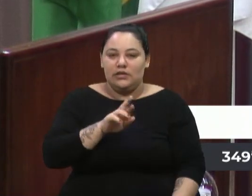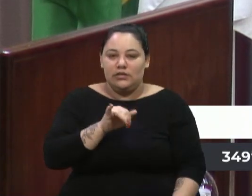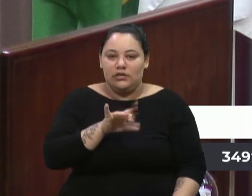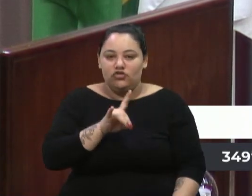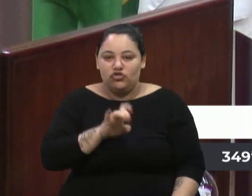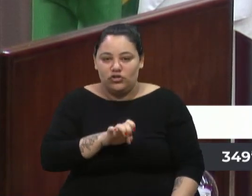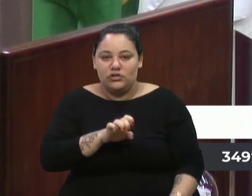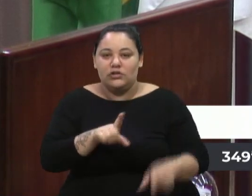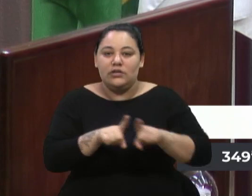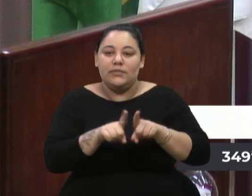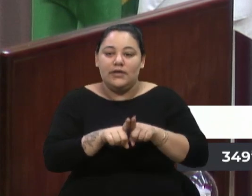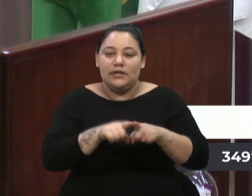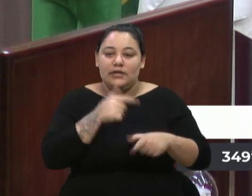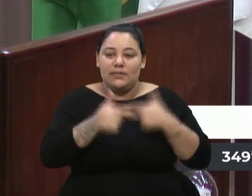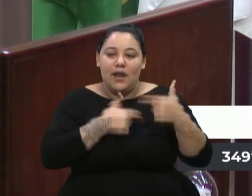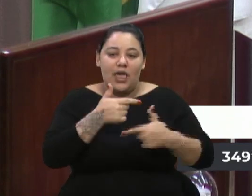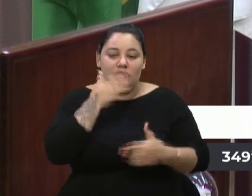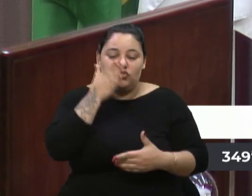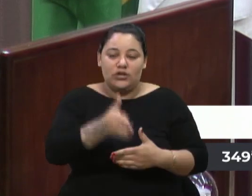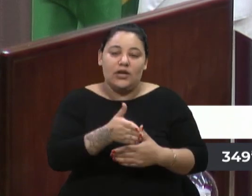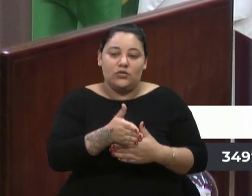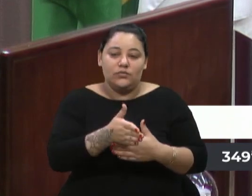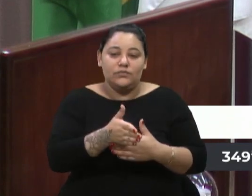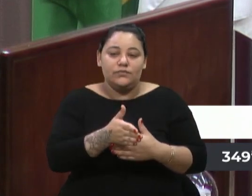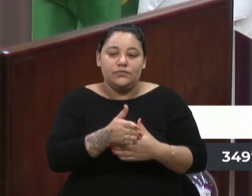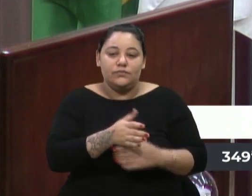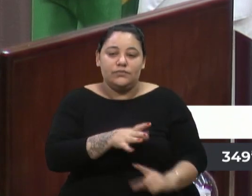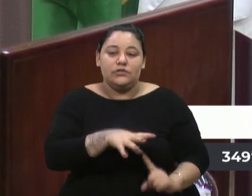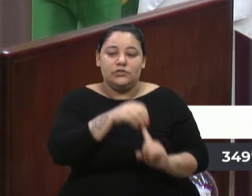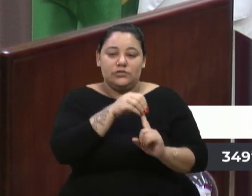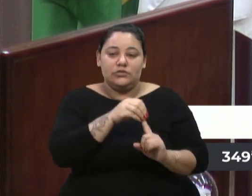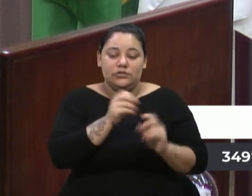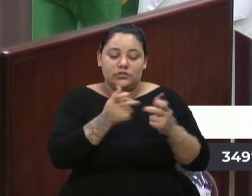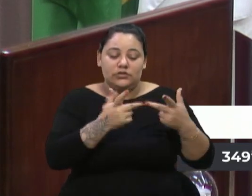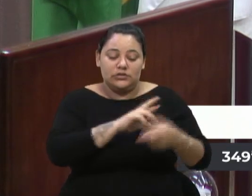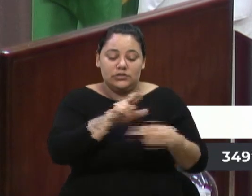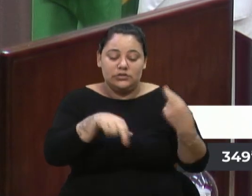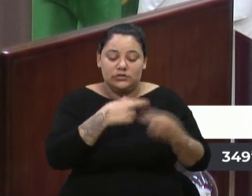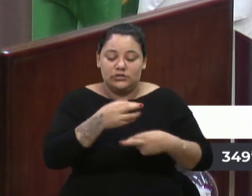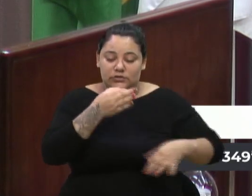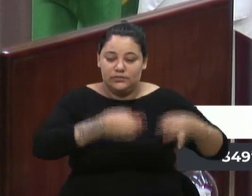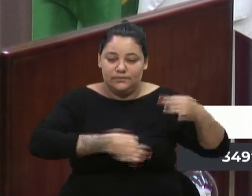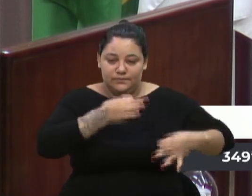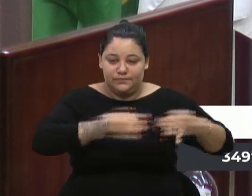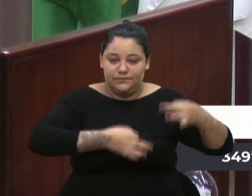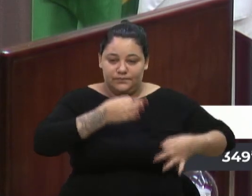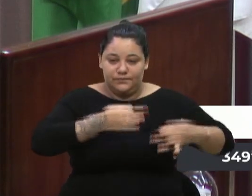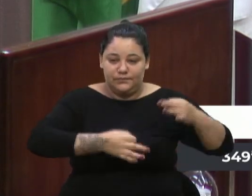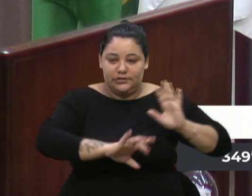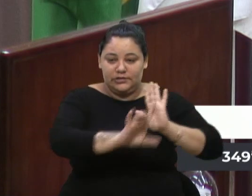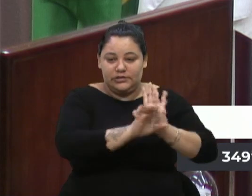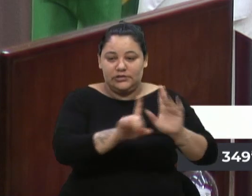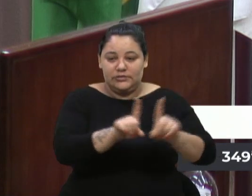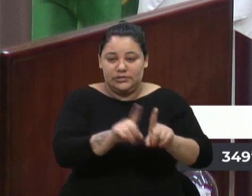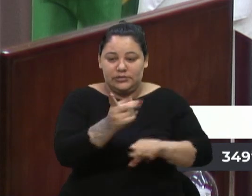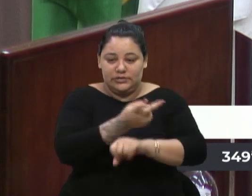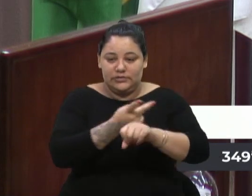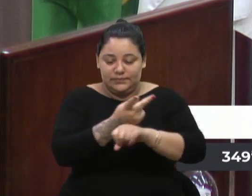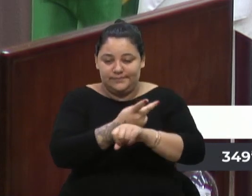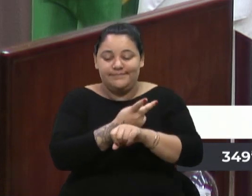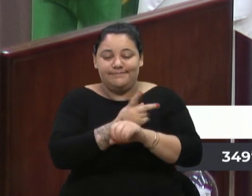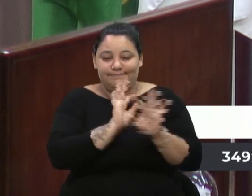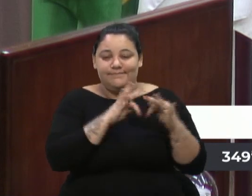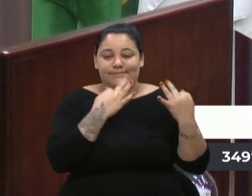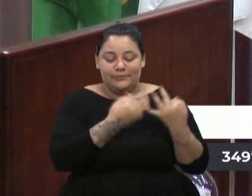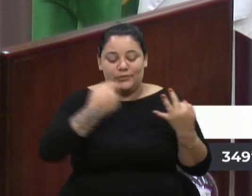atua muito diretamente, principalmente nas questões mais jurídicas e legais que essas famílias estão buscando.